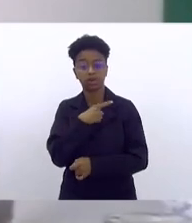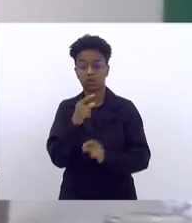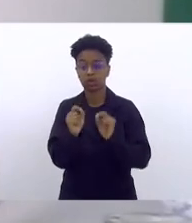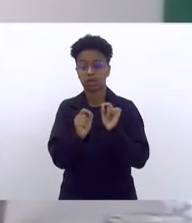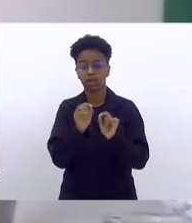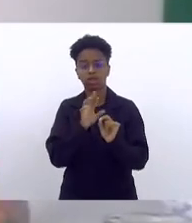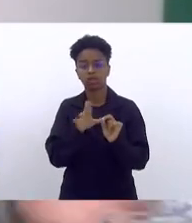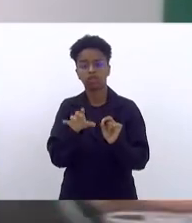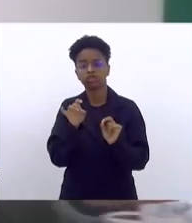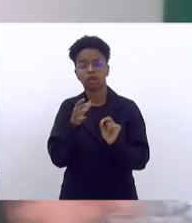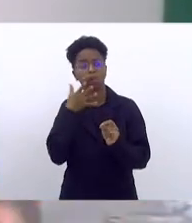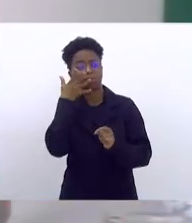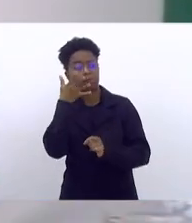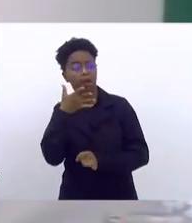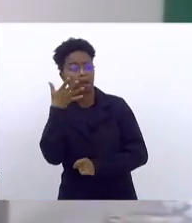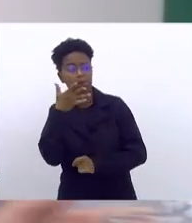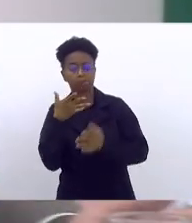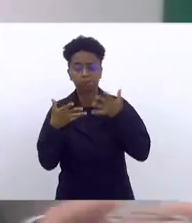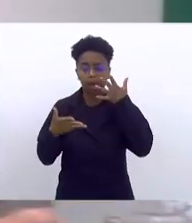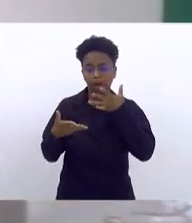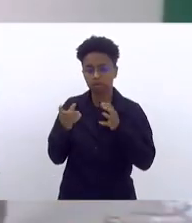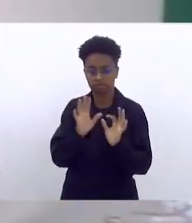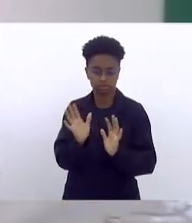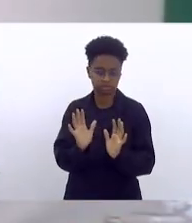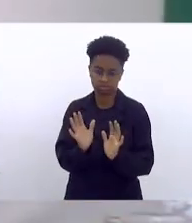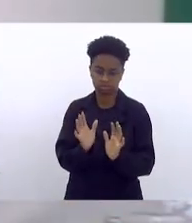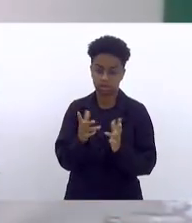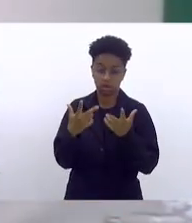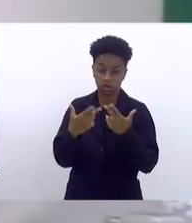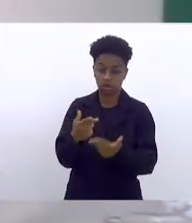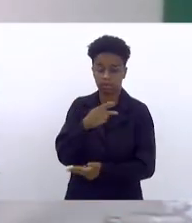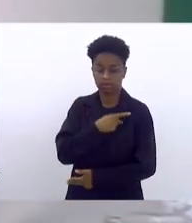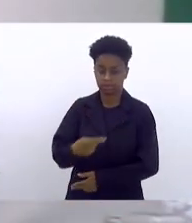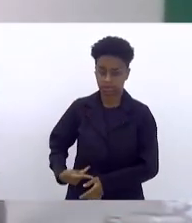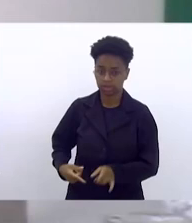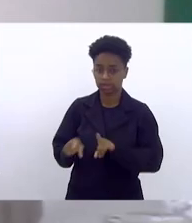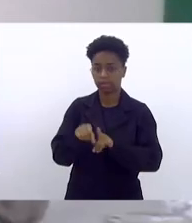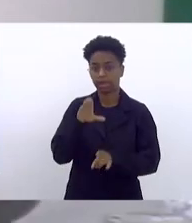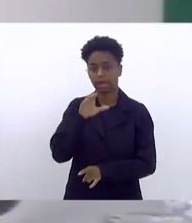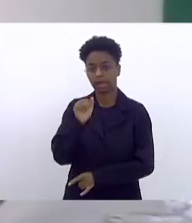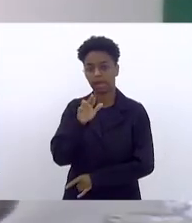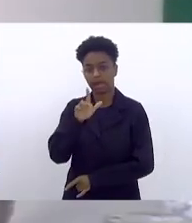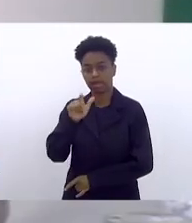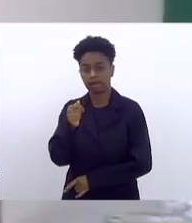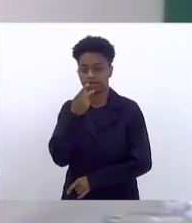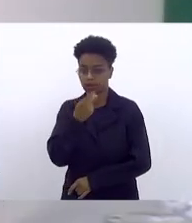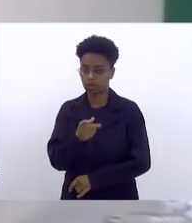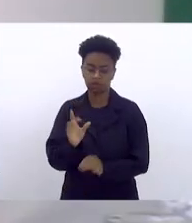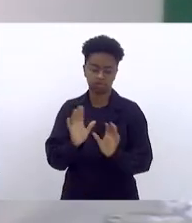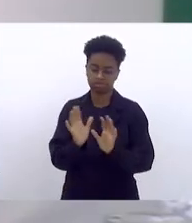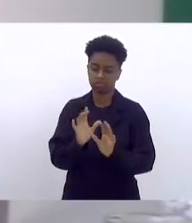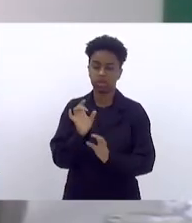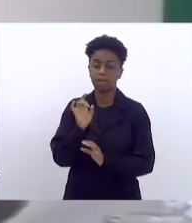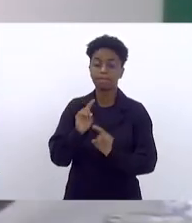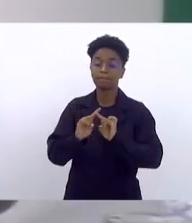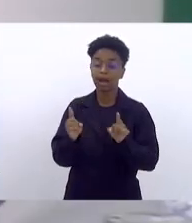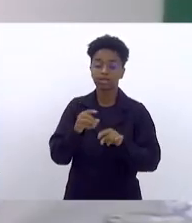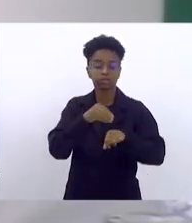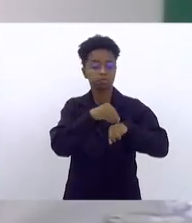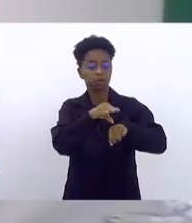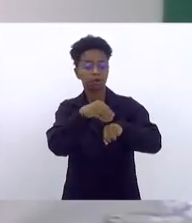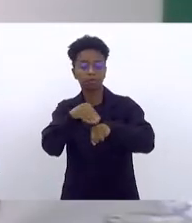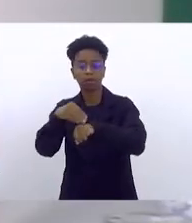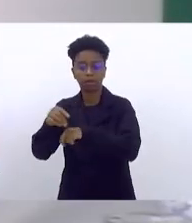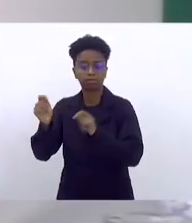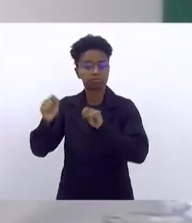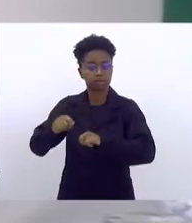deixar aqui só em palavras como presidente como a Carla está trazendo aqui mas levar a cada um que possa cada